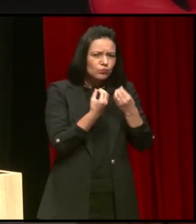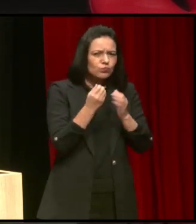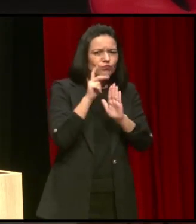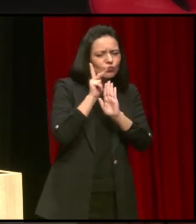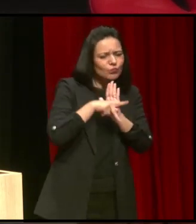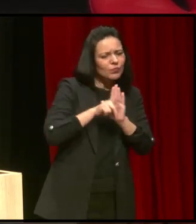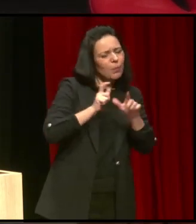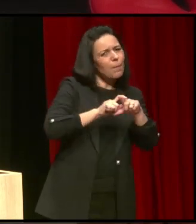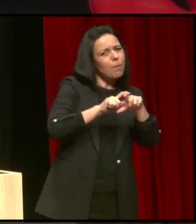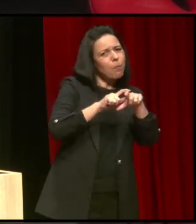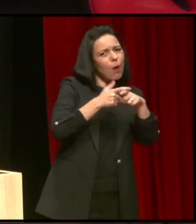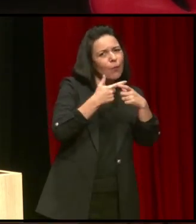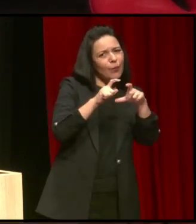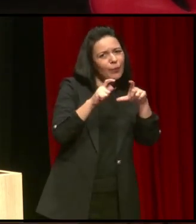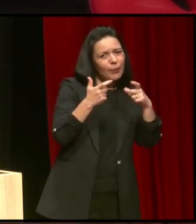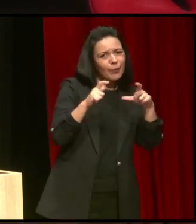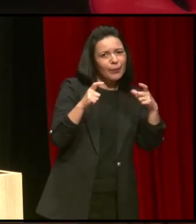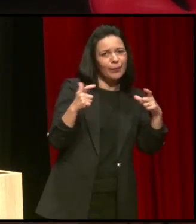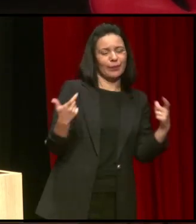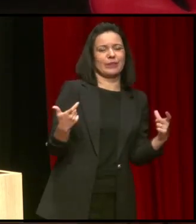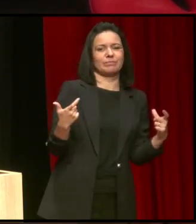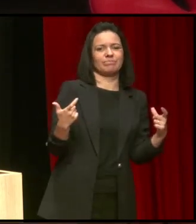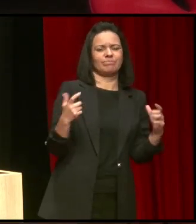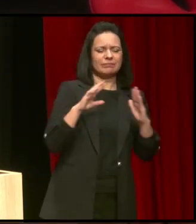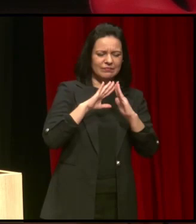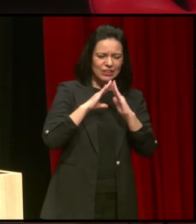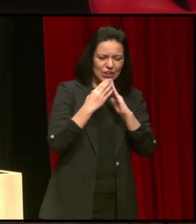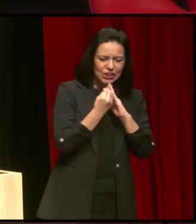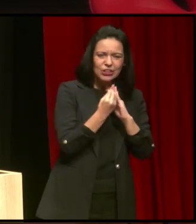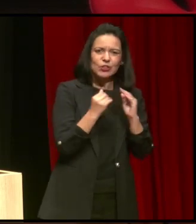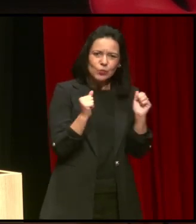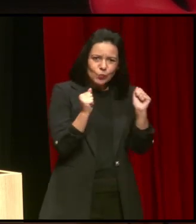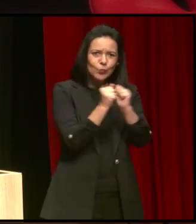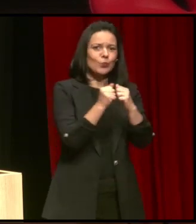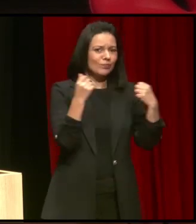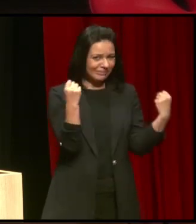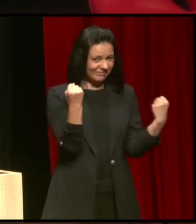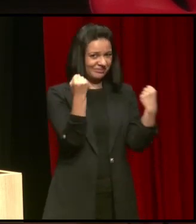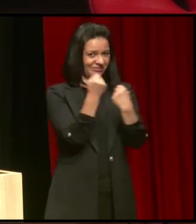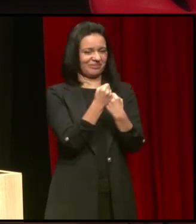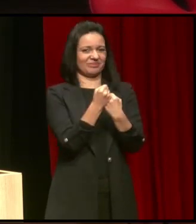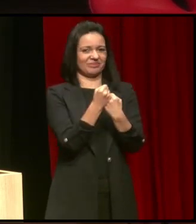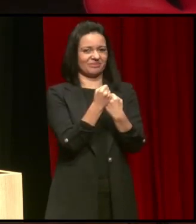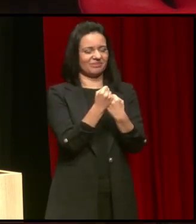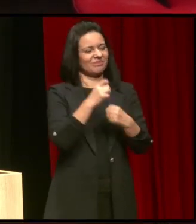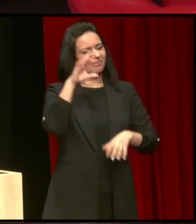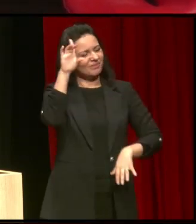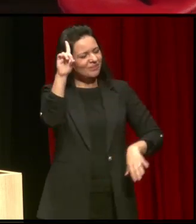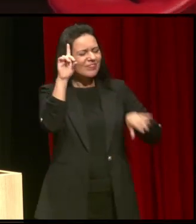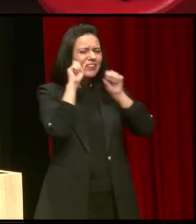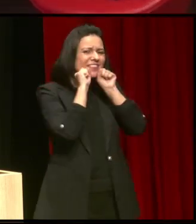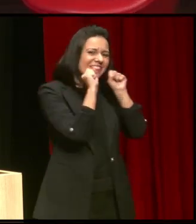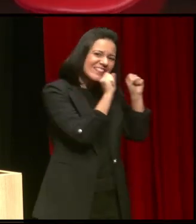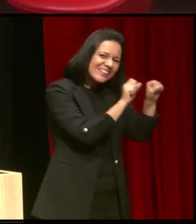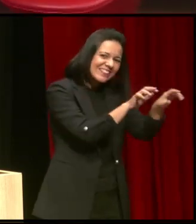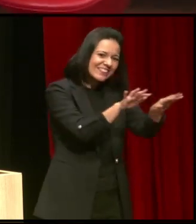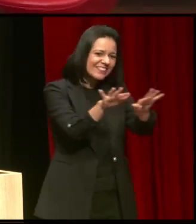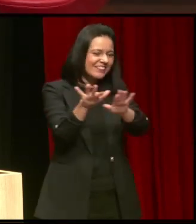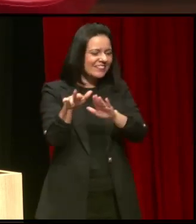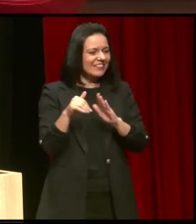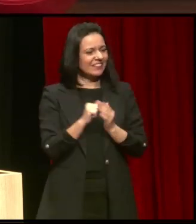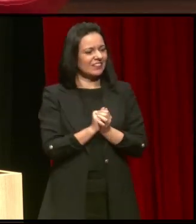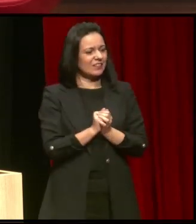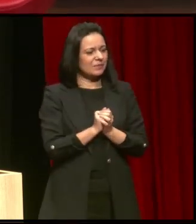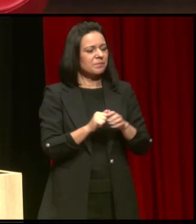gente cresça e que as igrejas participem disso mais e mais. Que Deus nos abençoe, pastor